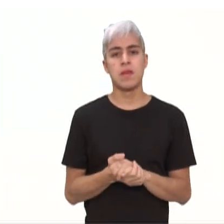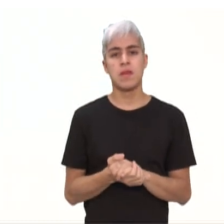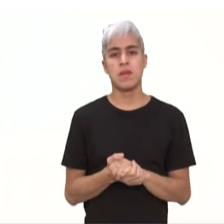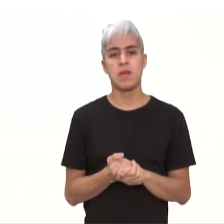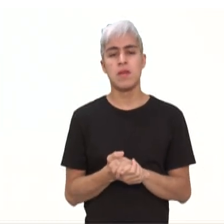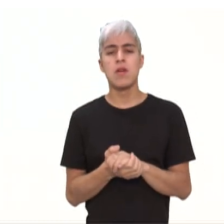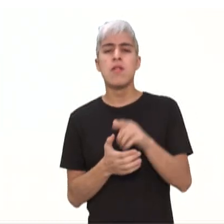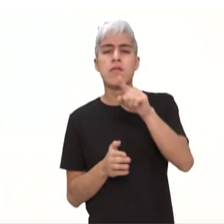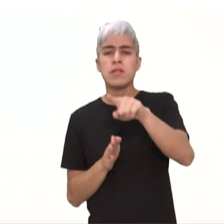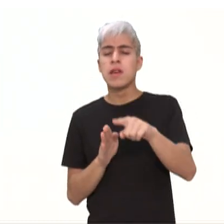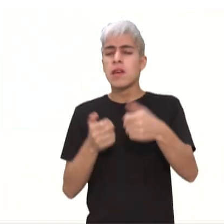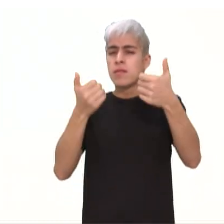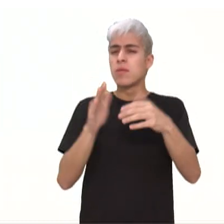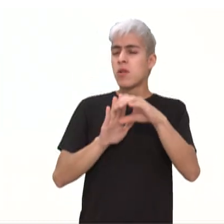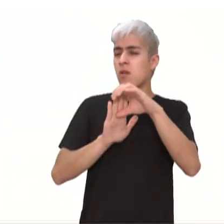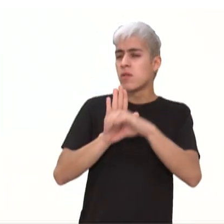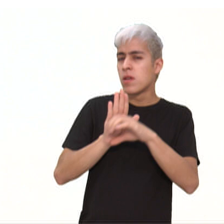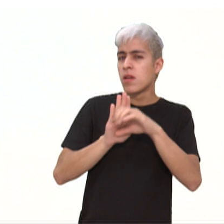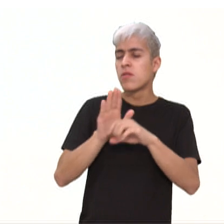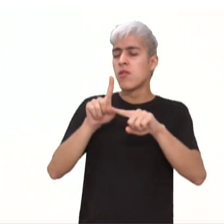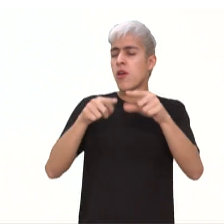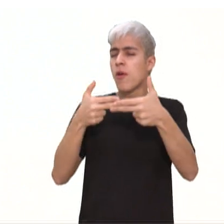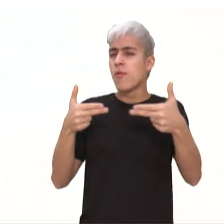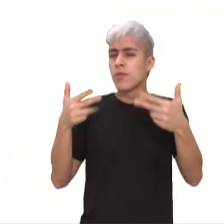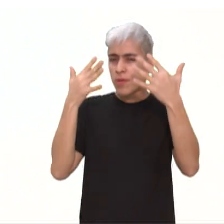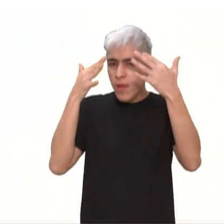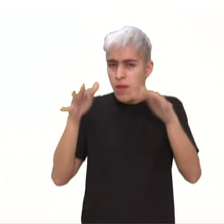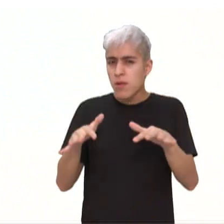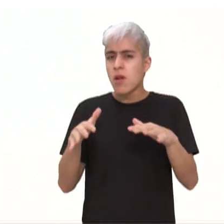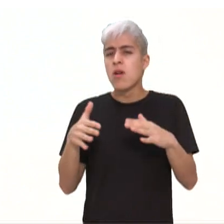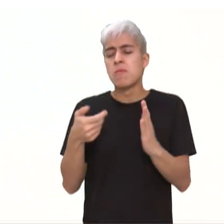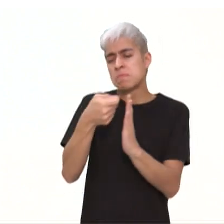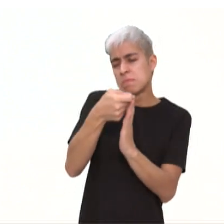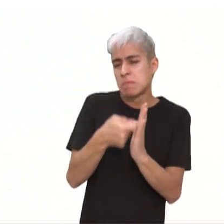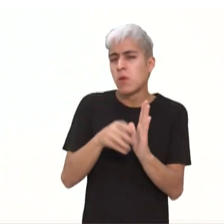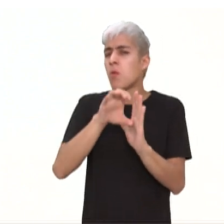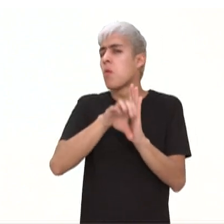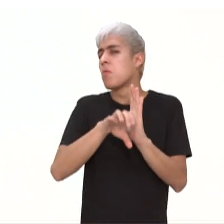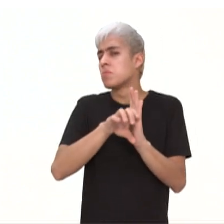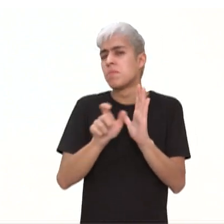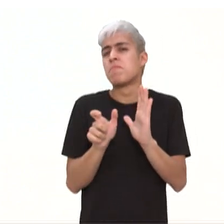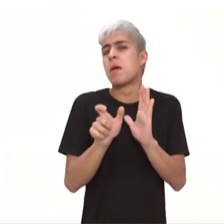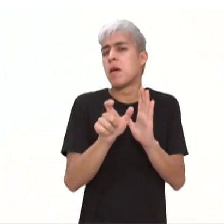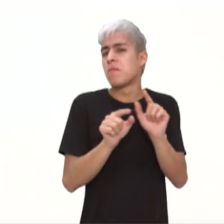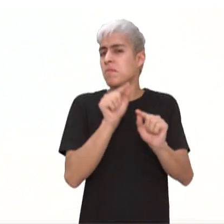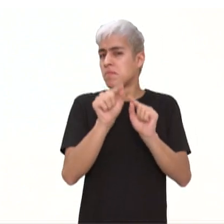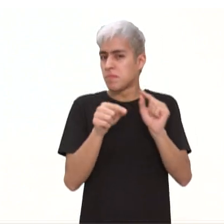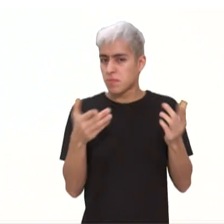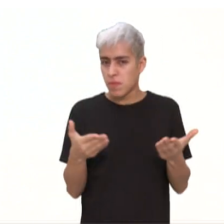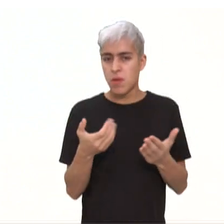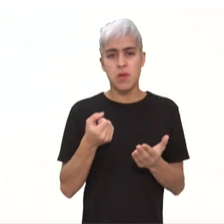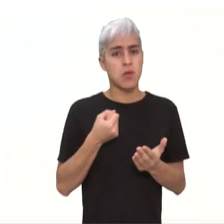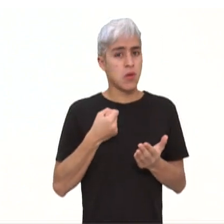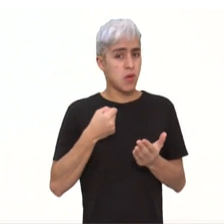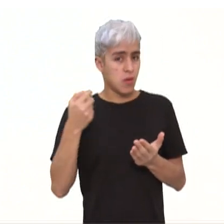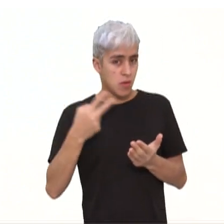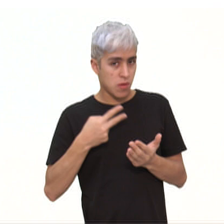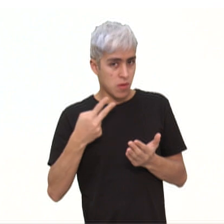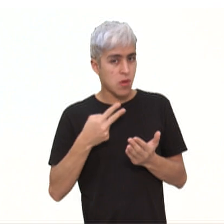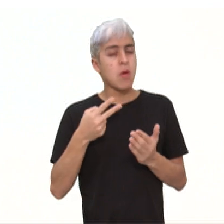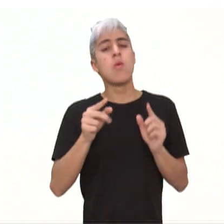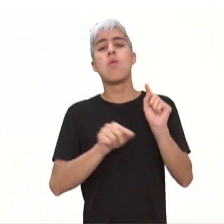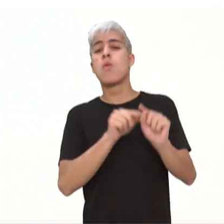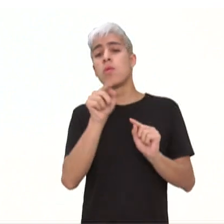Conceitue o termo recurso natural. Então, você vai trazer aí o conceito do termo, né? E o número 2 é